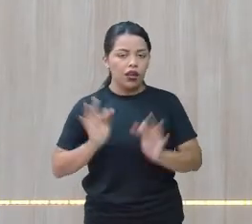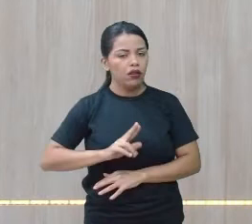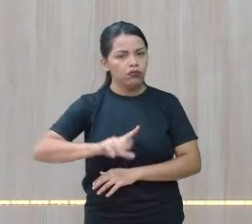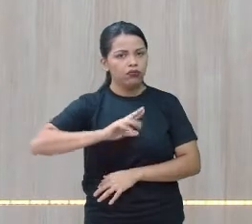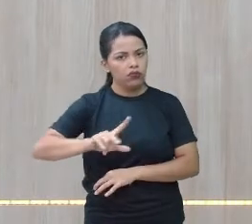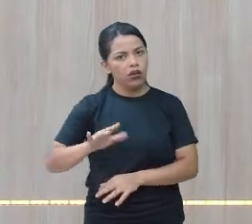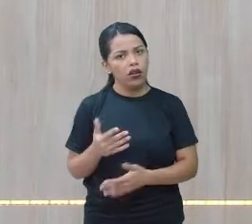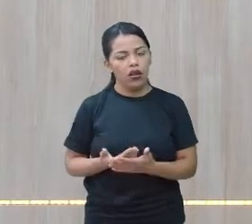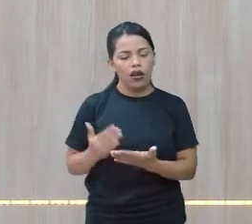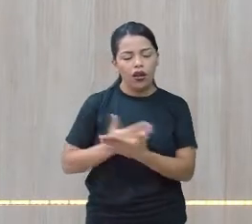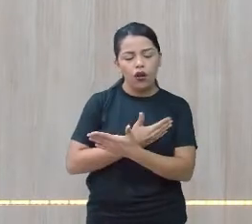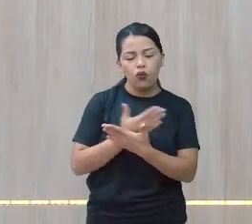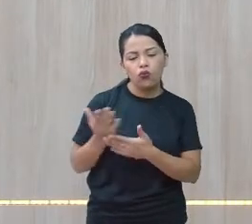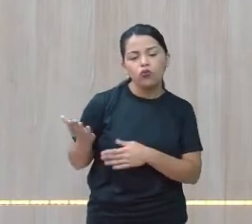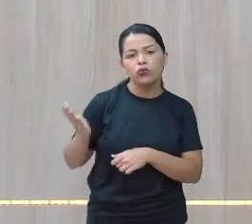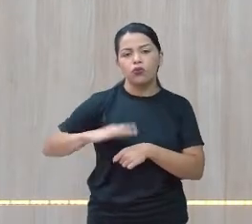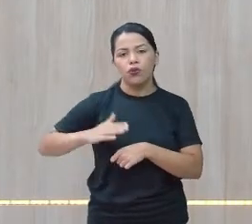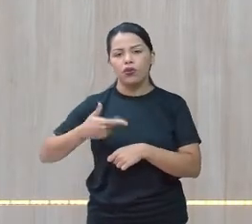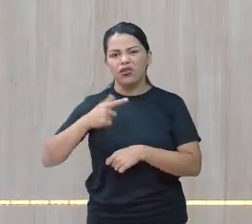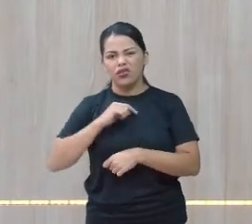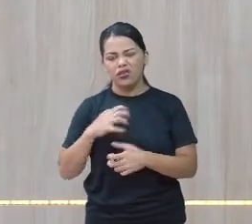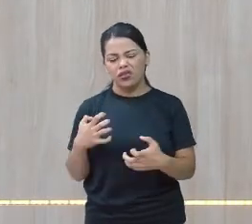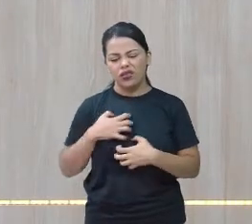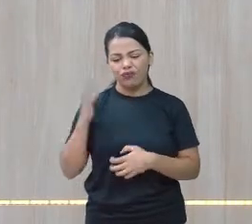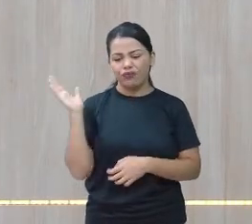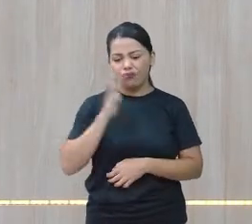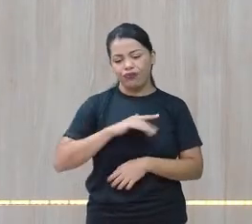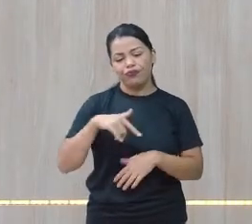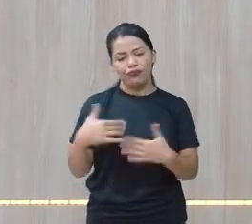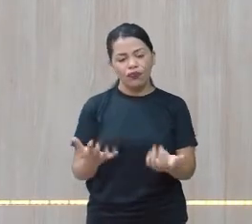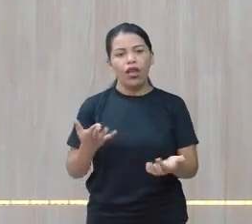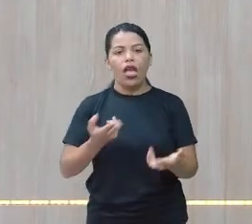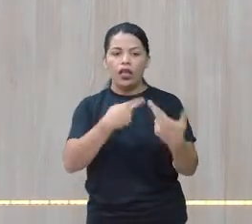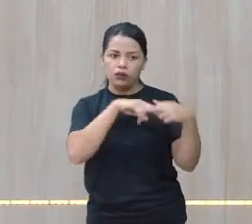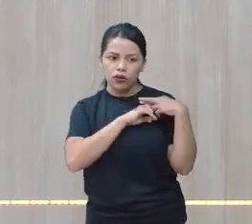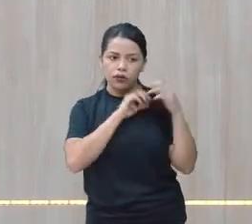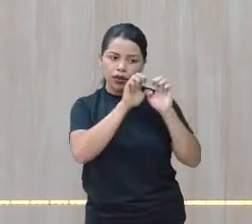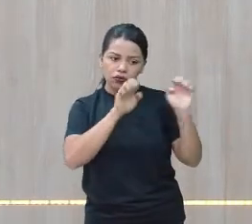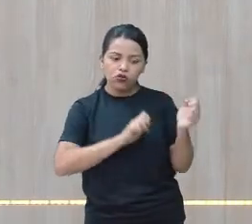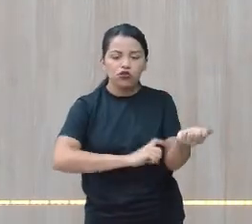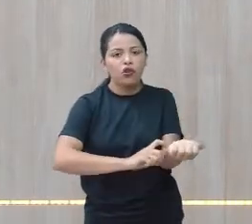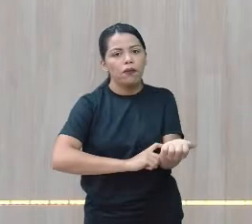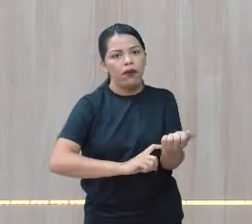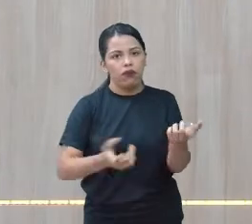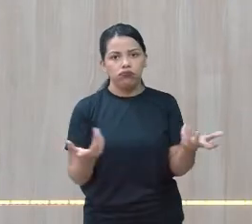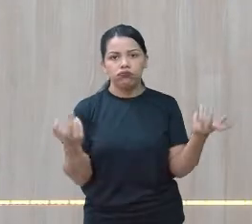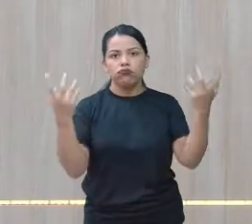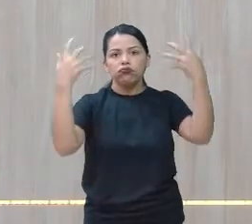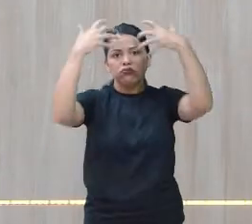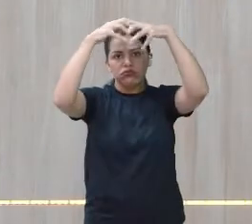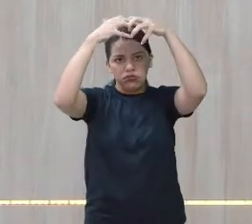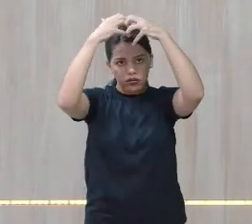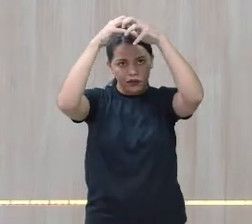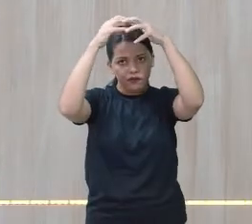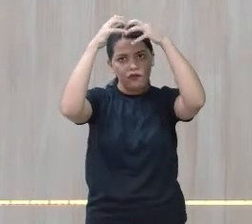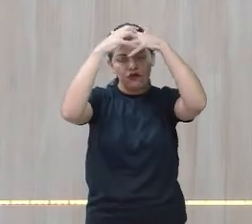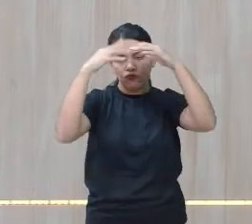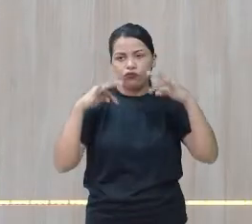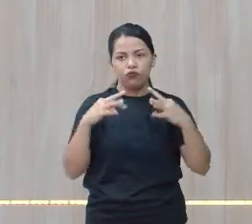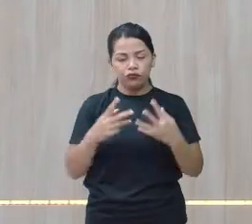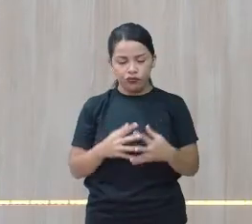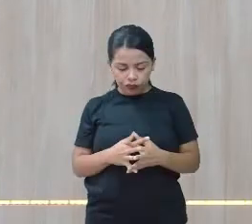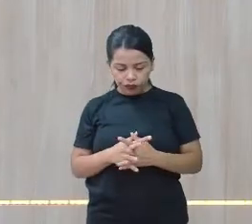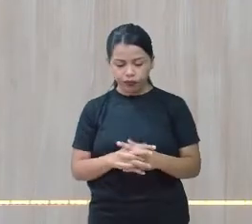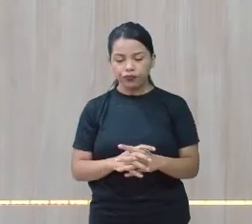baixo astral. E aí o sistema nervoso tem essa responsabilidade. Mas vamos falar hoje das ações voluntárias. São aquelas